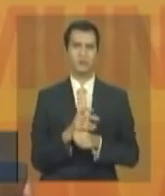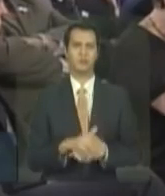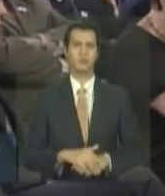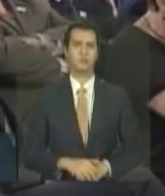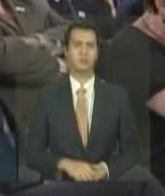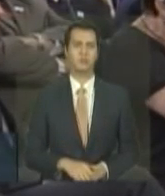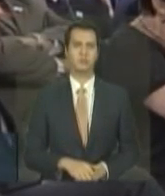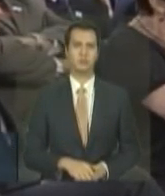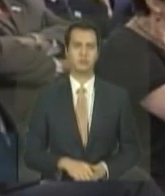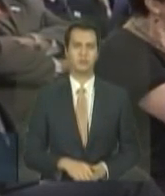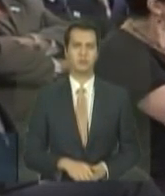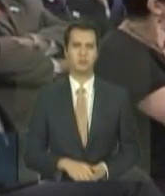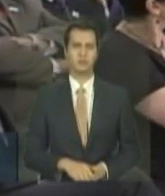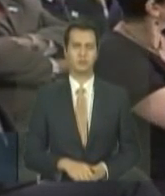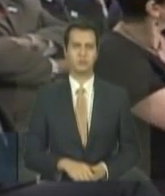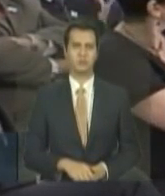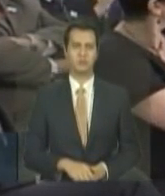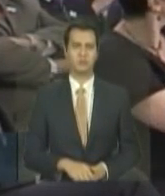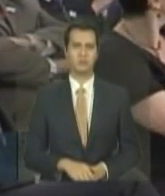cinegrafistas.